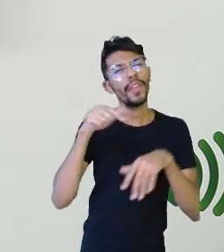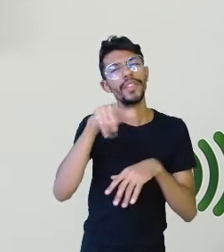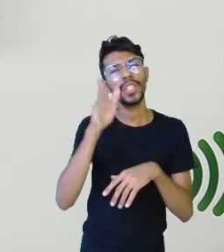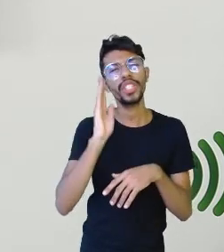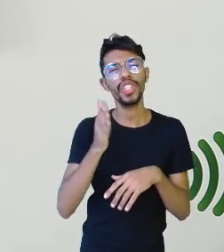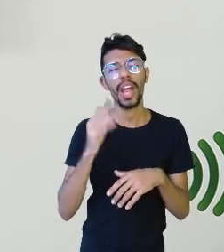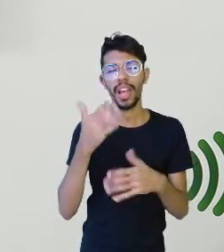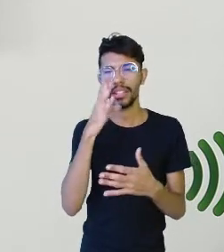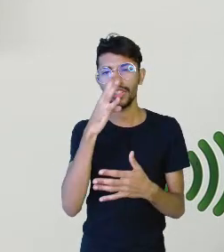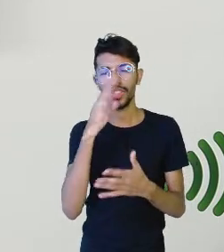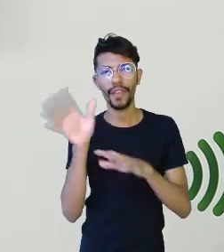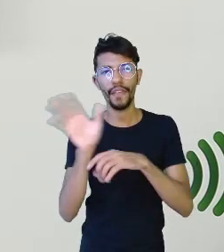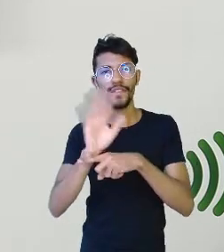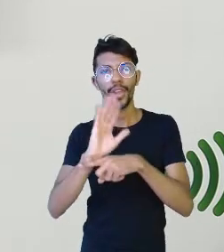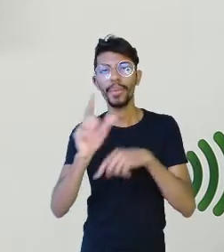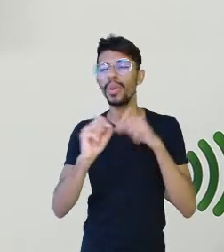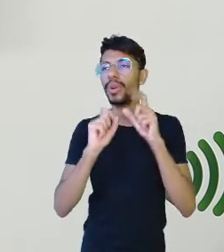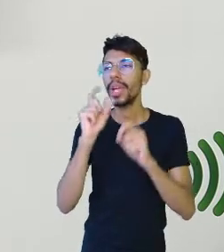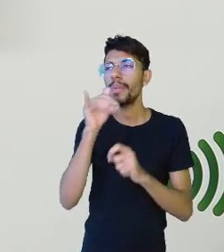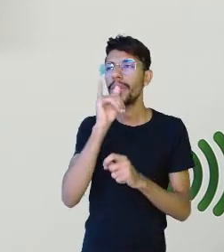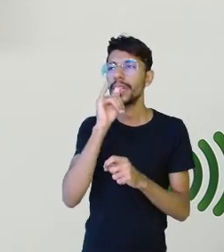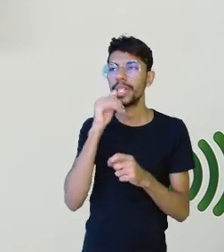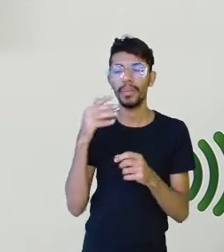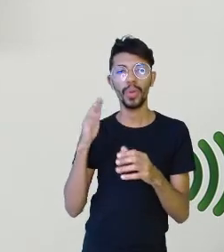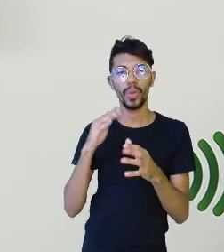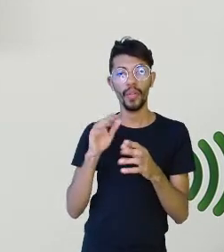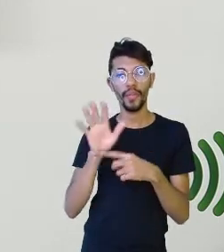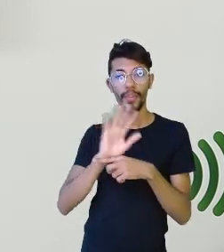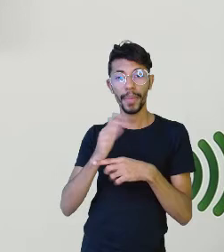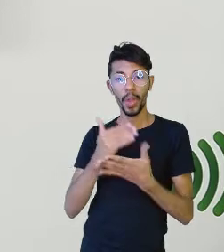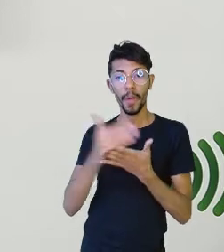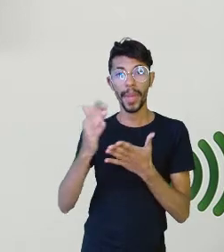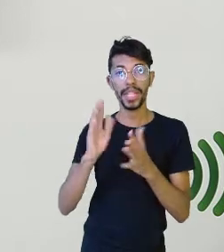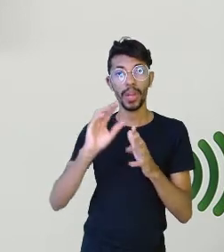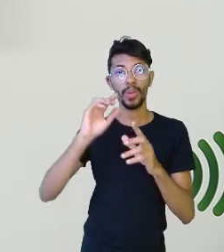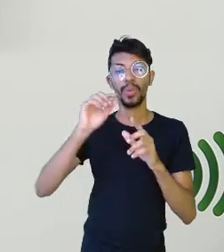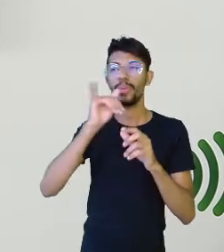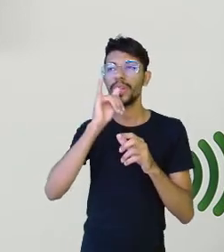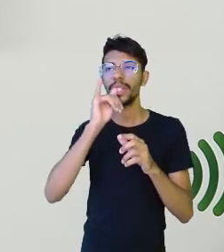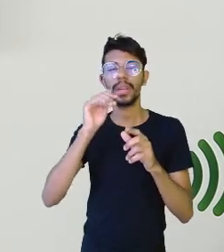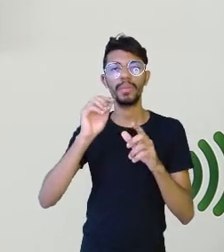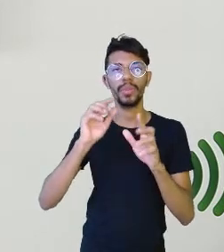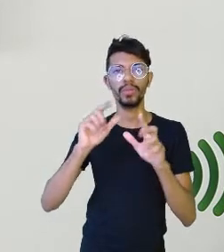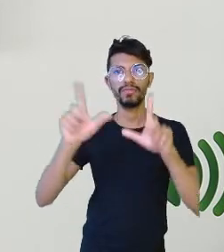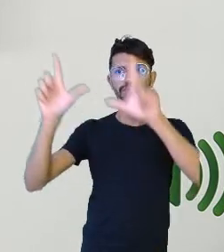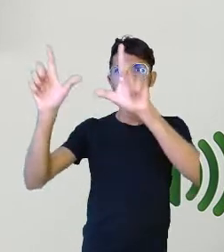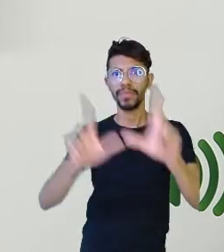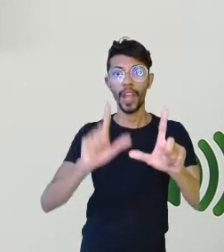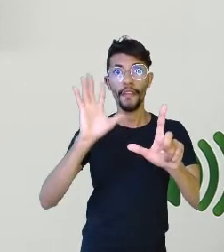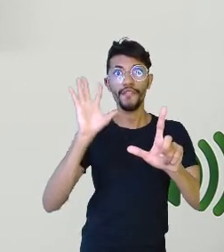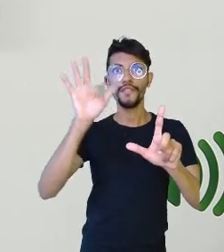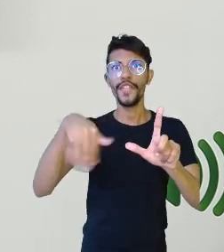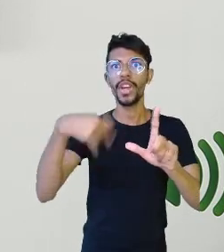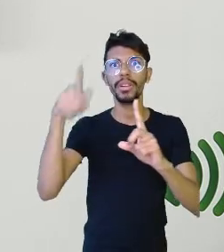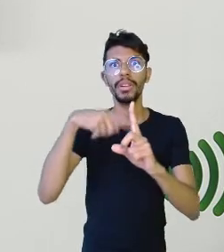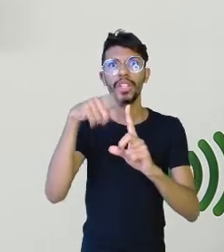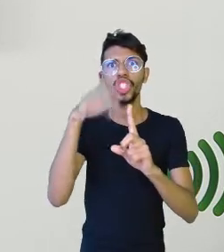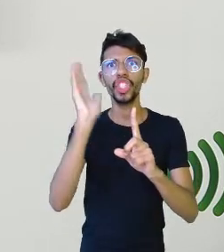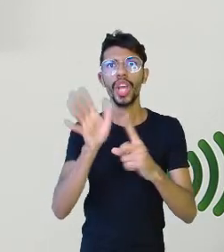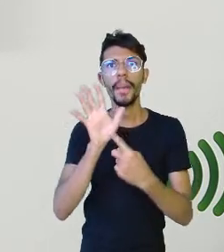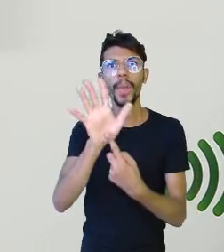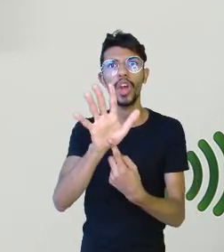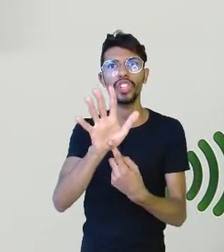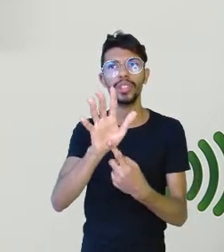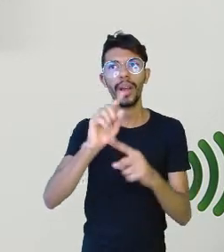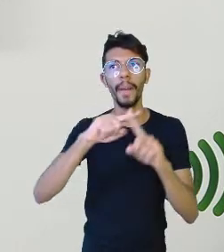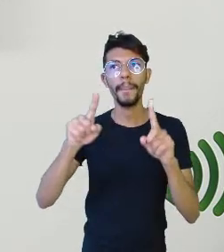fim e depois, mas há tanto tempo atrás, há 6 meses atrás, há 1 ano atrás, aí começa contando a história para que